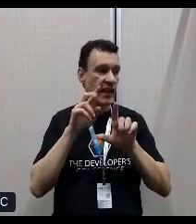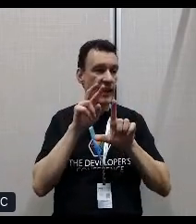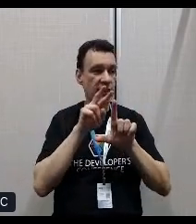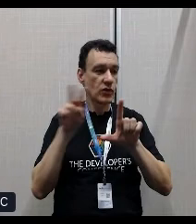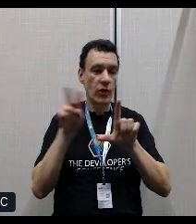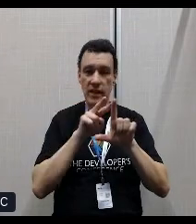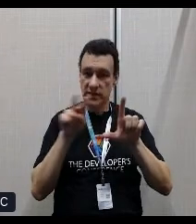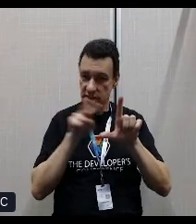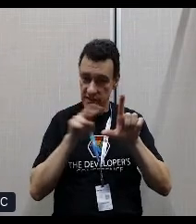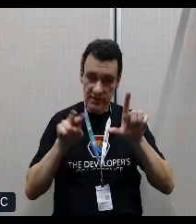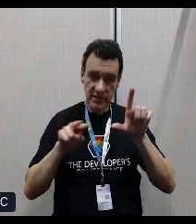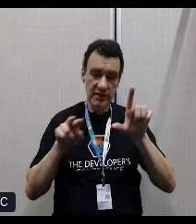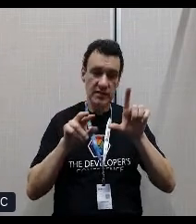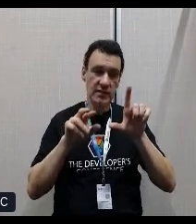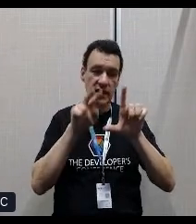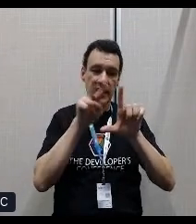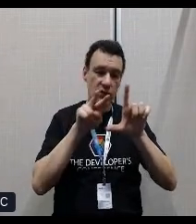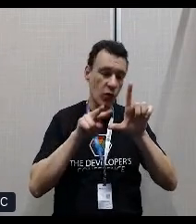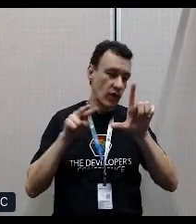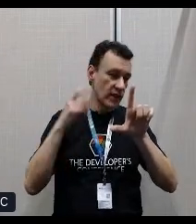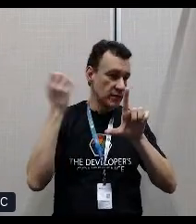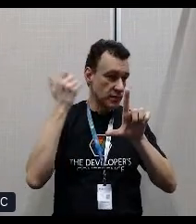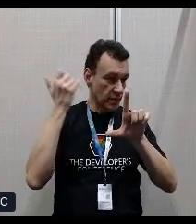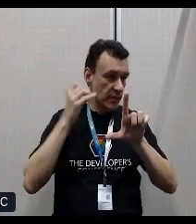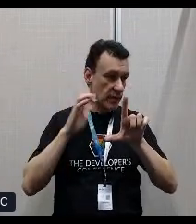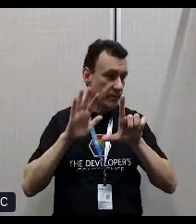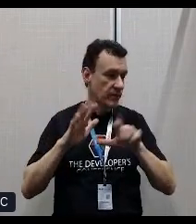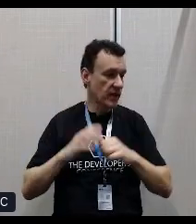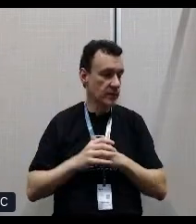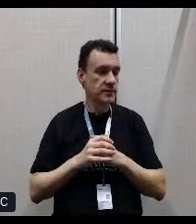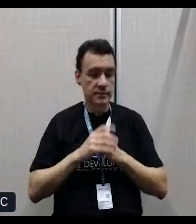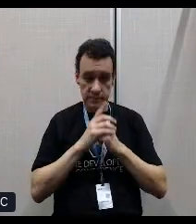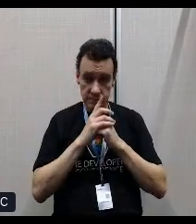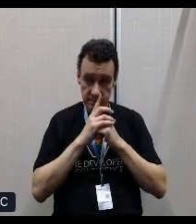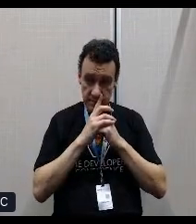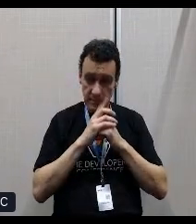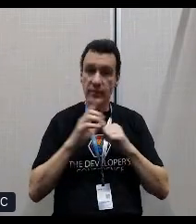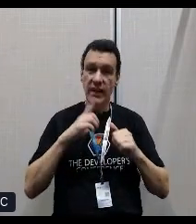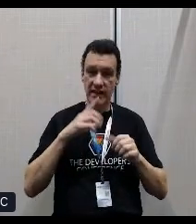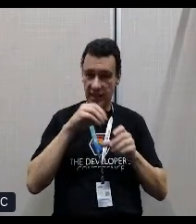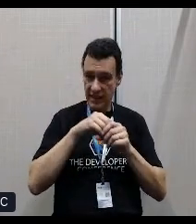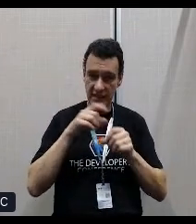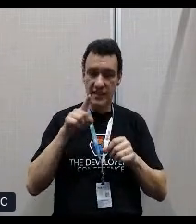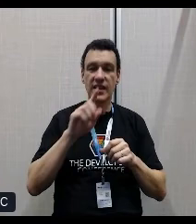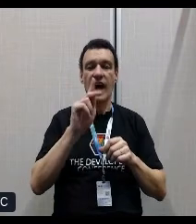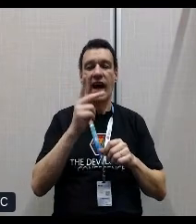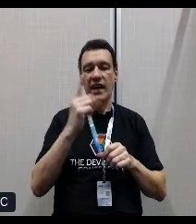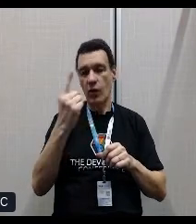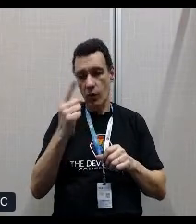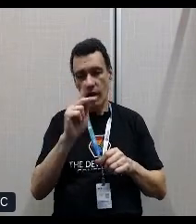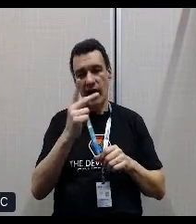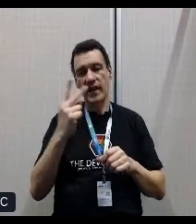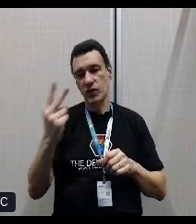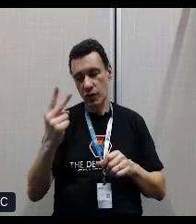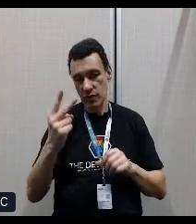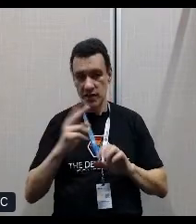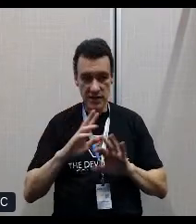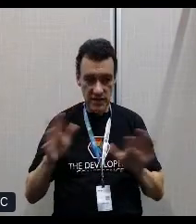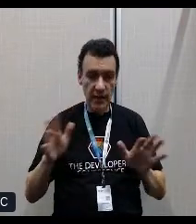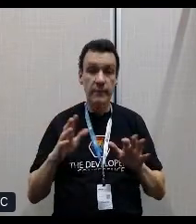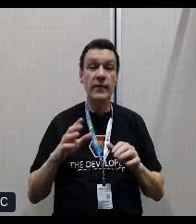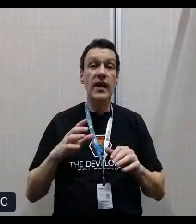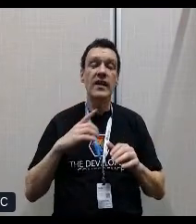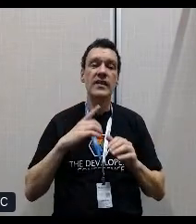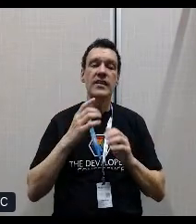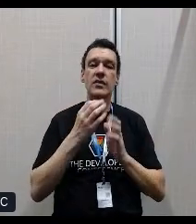Então, tem um print aqui de um site, né, com a hierarquia de H1, H2. E tem o texto. Comumente são usadas